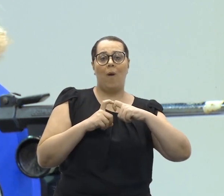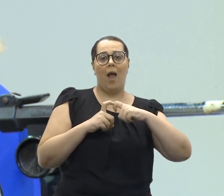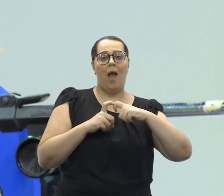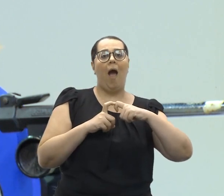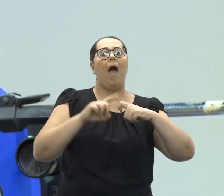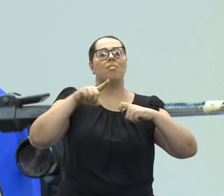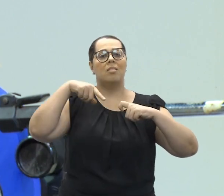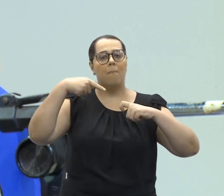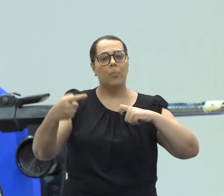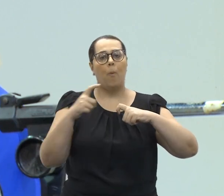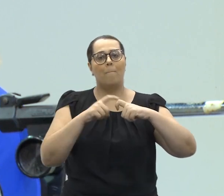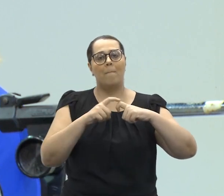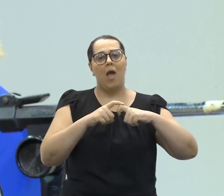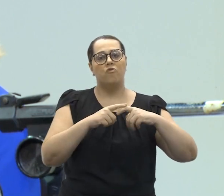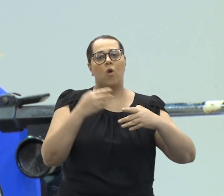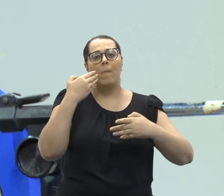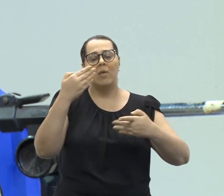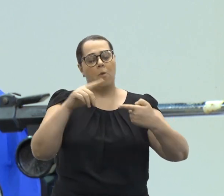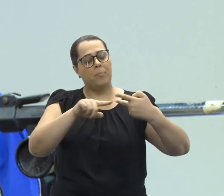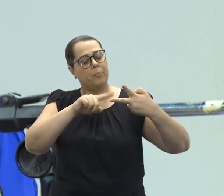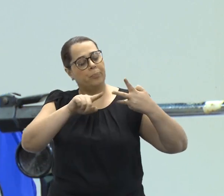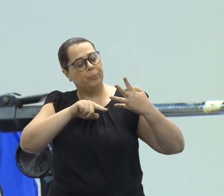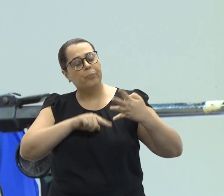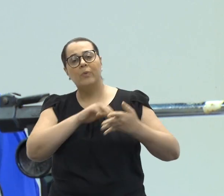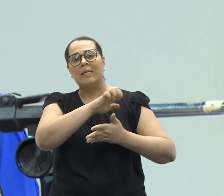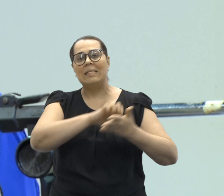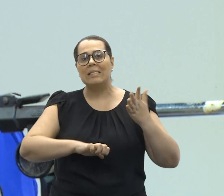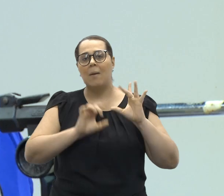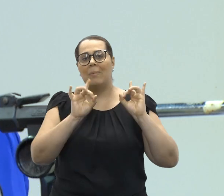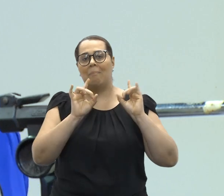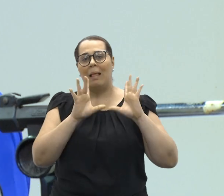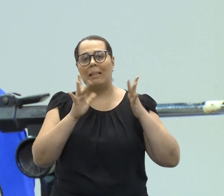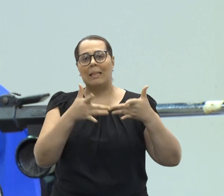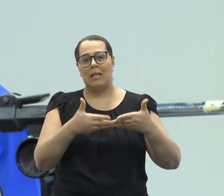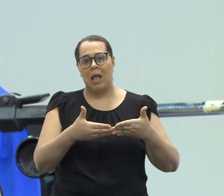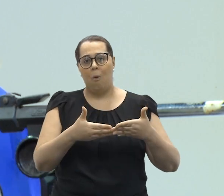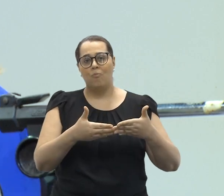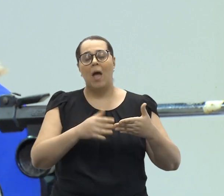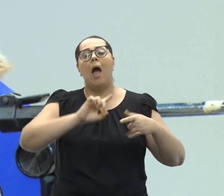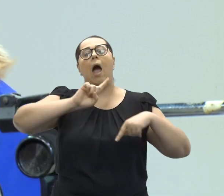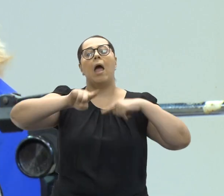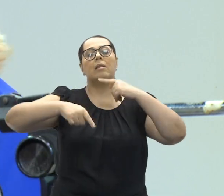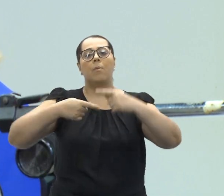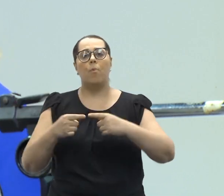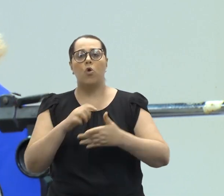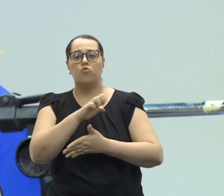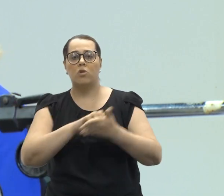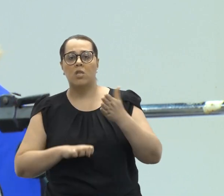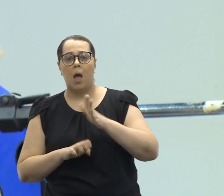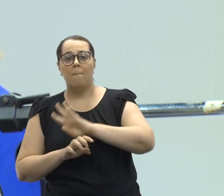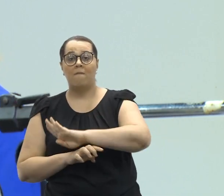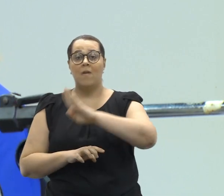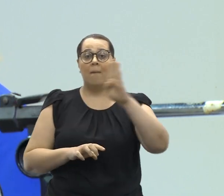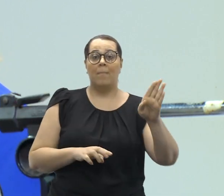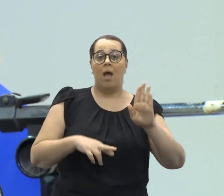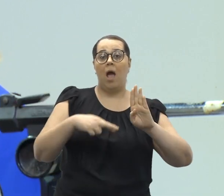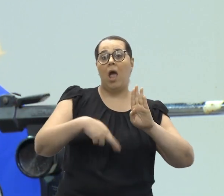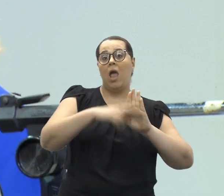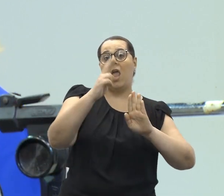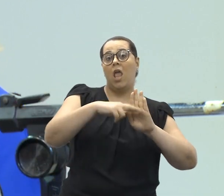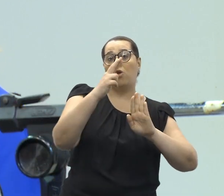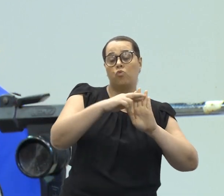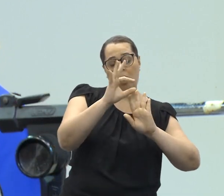exames. Começa aí. Aí depois o médico pede os exames para você, os seus exames vai para a regulação. E